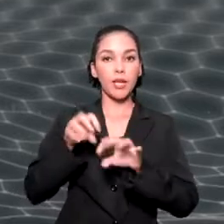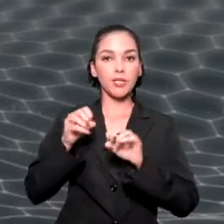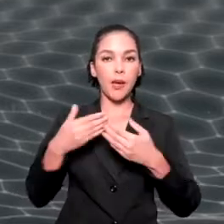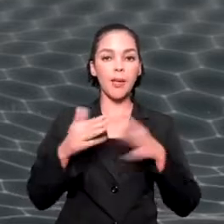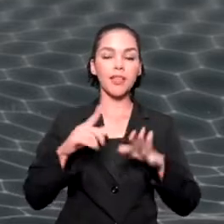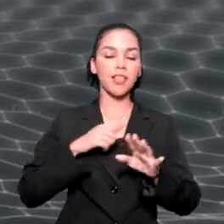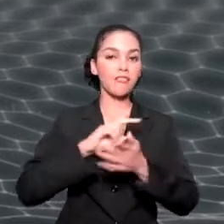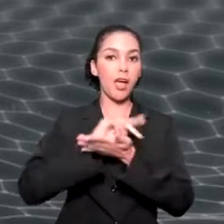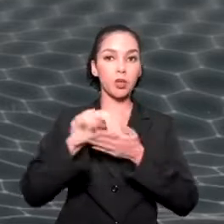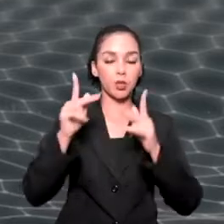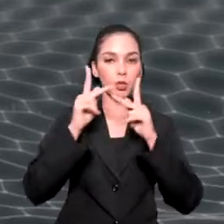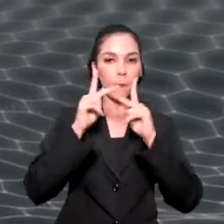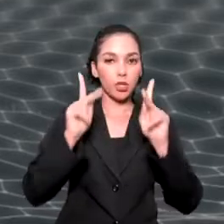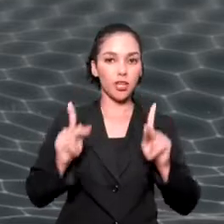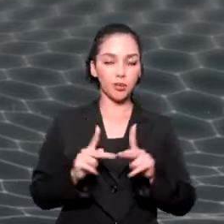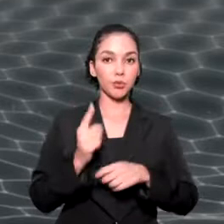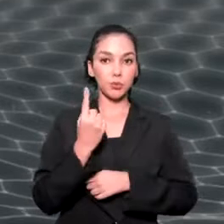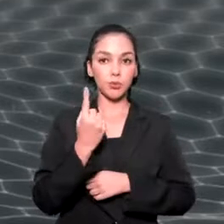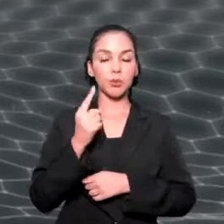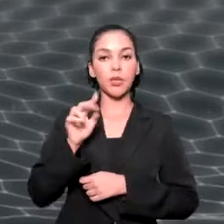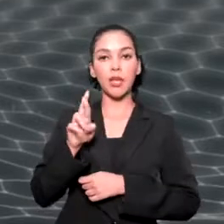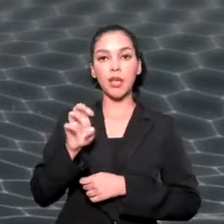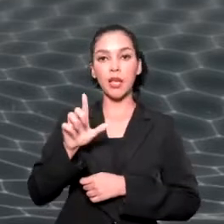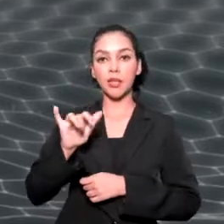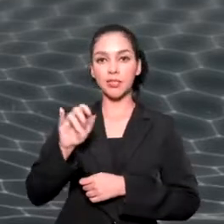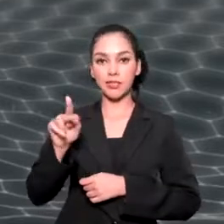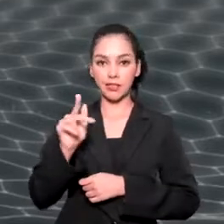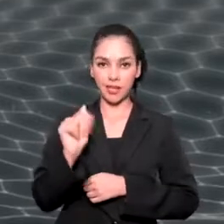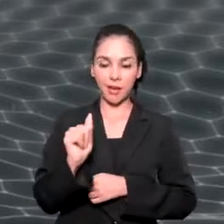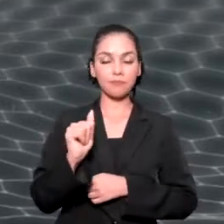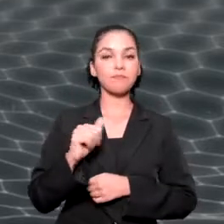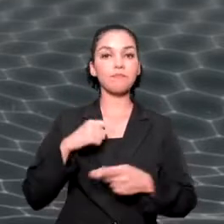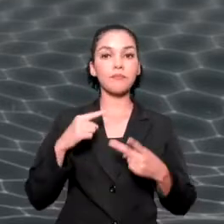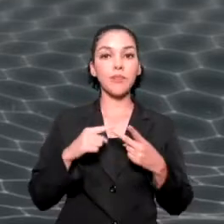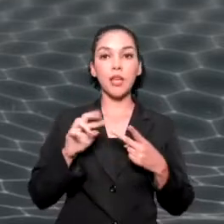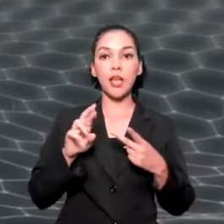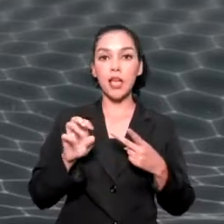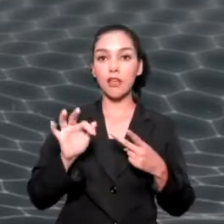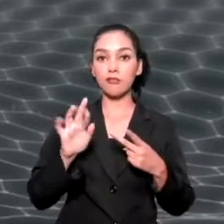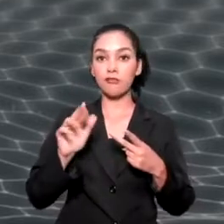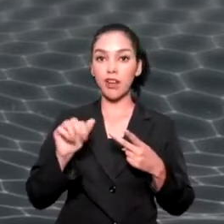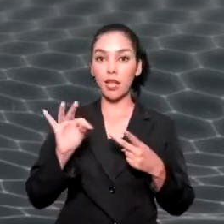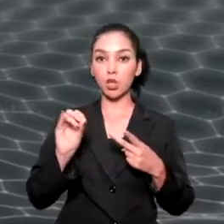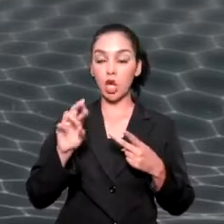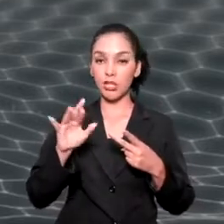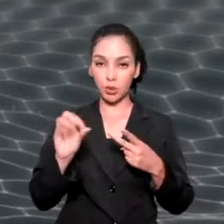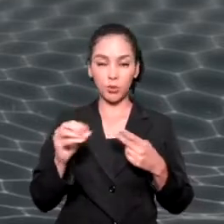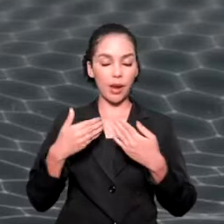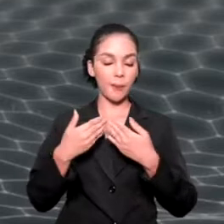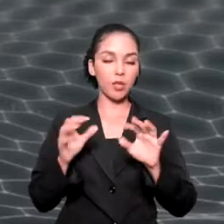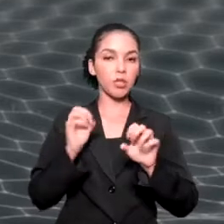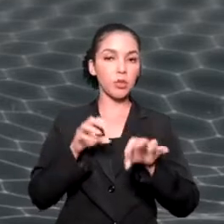autoral. A iniciativa Educação Aberta tem diversos projetos. Um deles é o Relia,